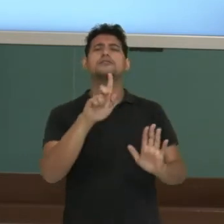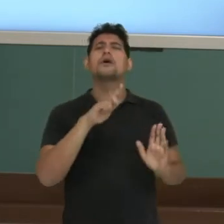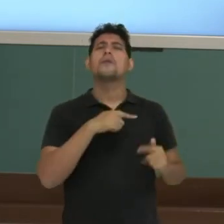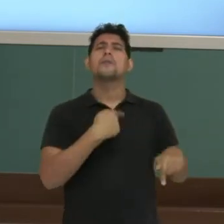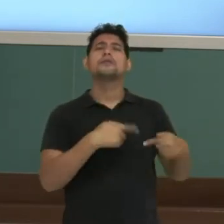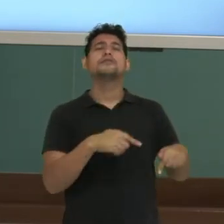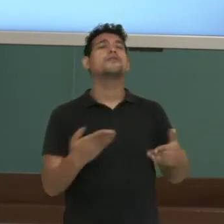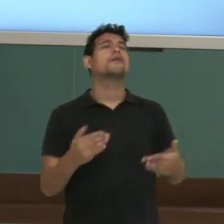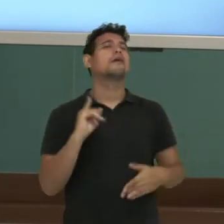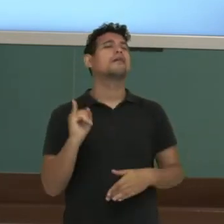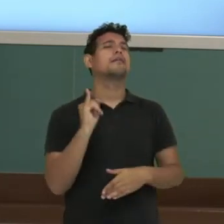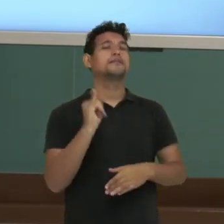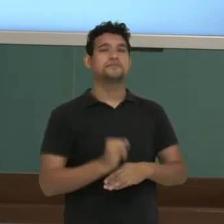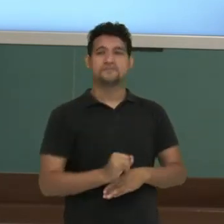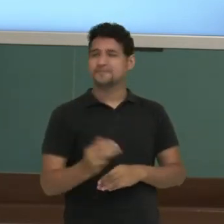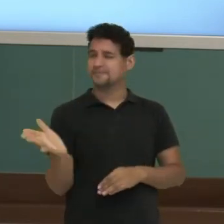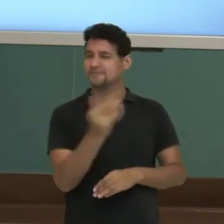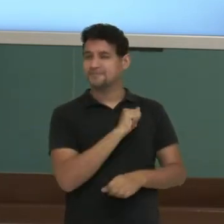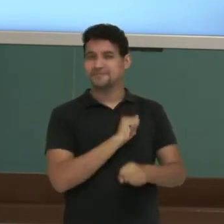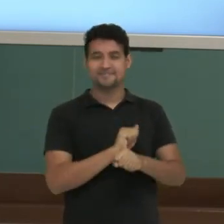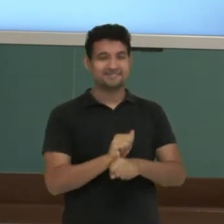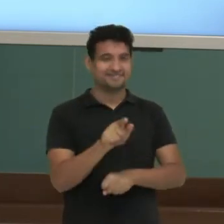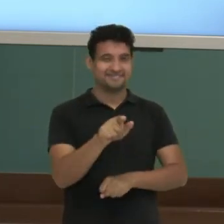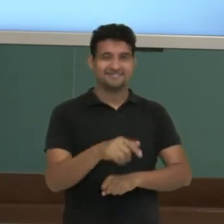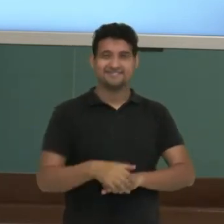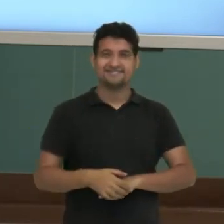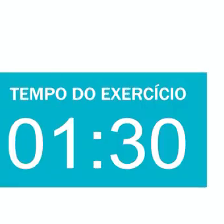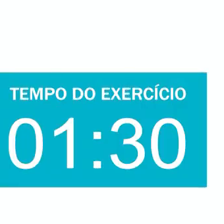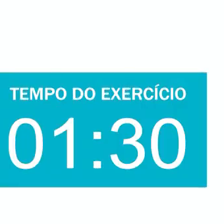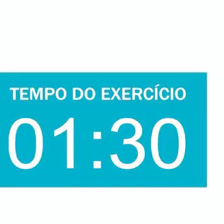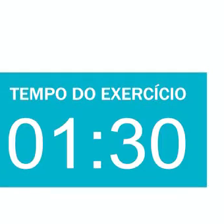sua importância. Vamos lá que eu volto rapidinho.